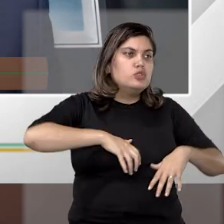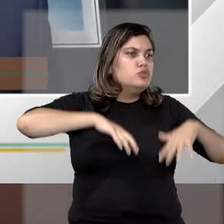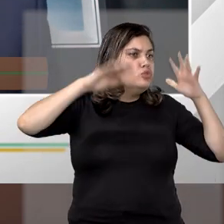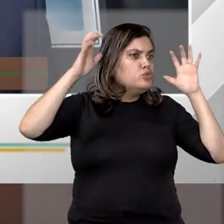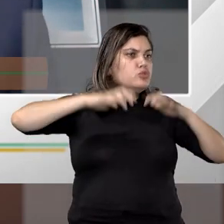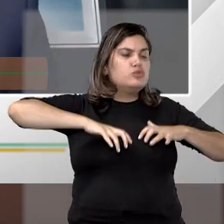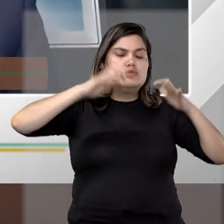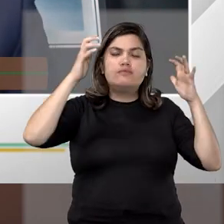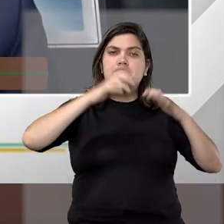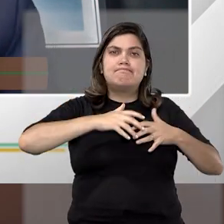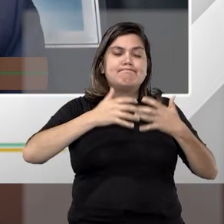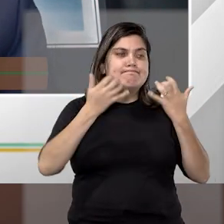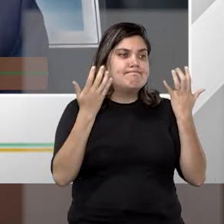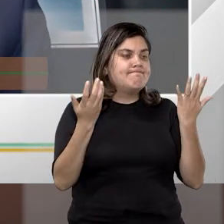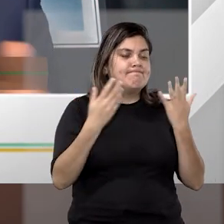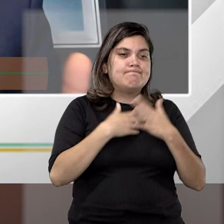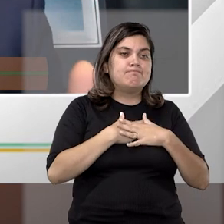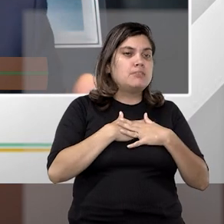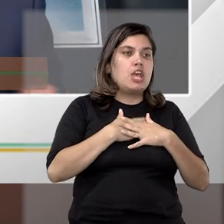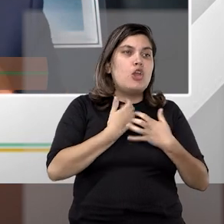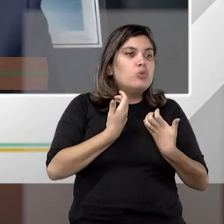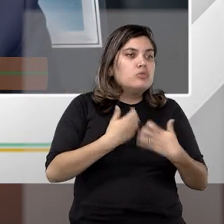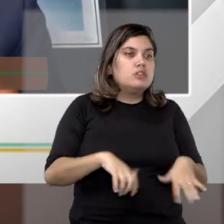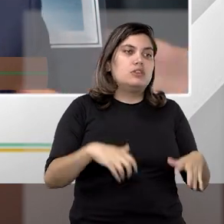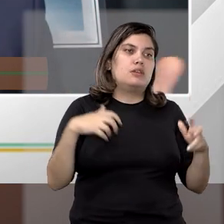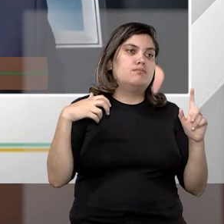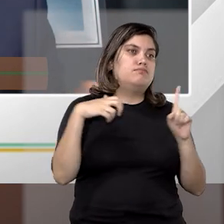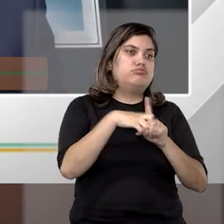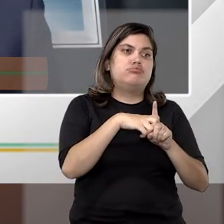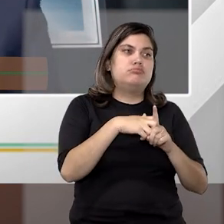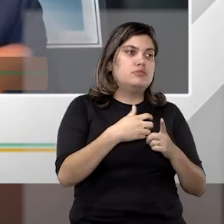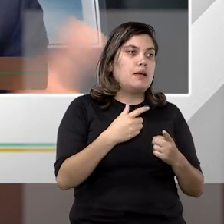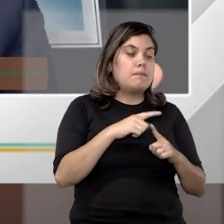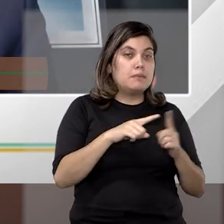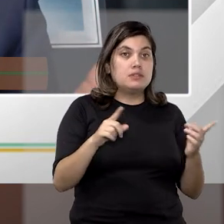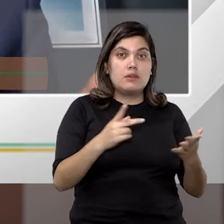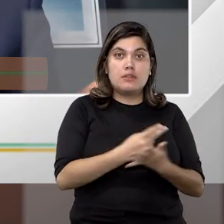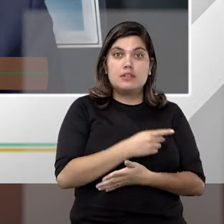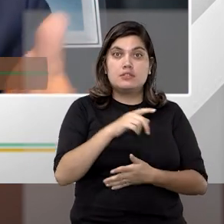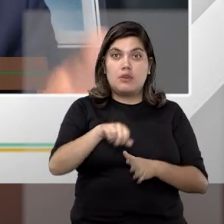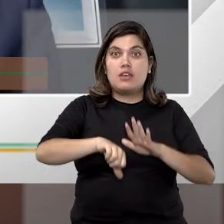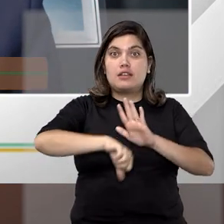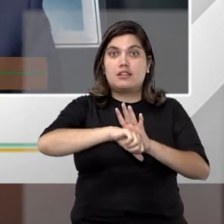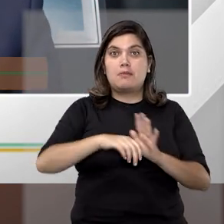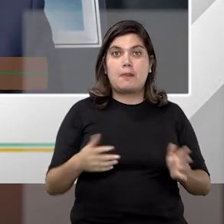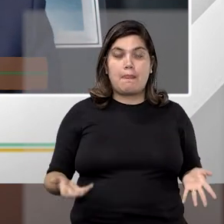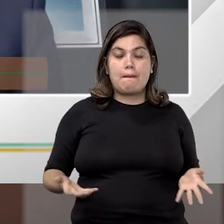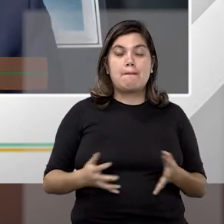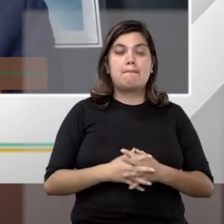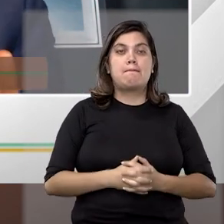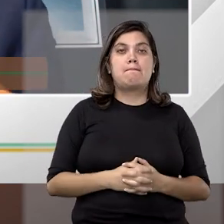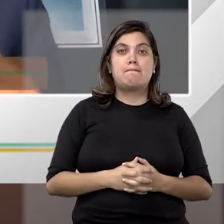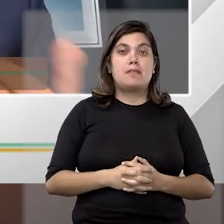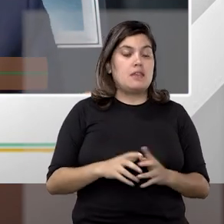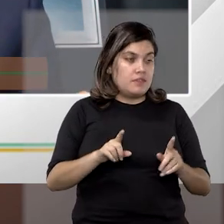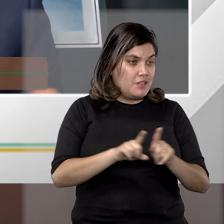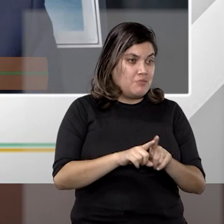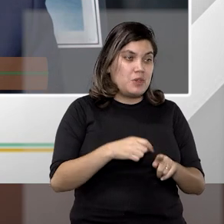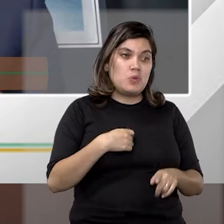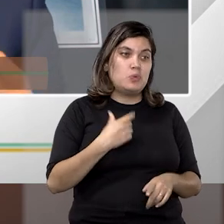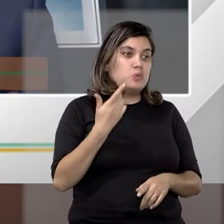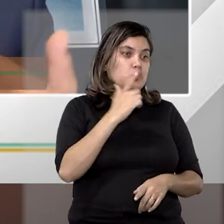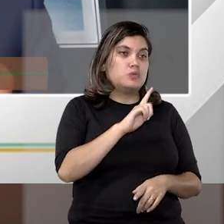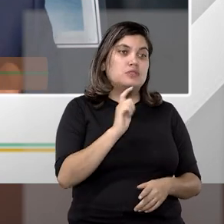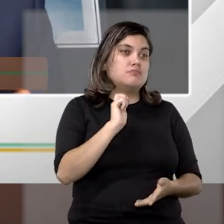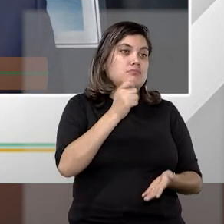tava chovendo enfim em razões já não queria te atropelar mas ele atropelou ele cometeu um crime eu e